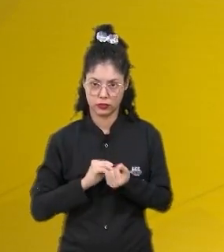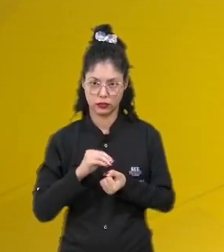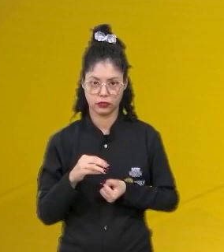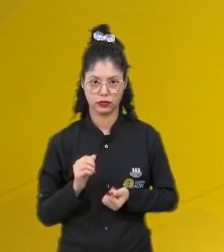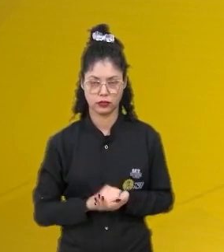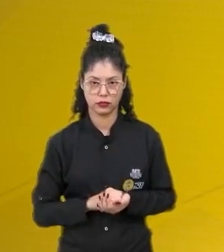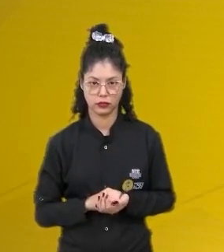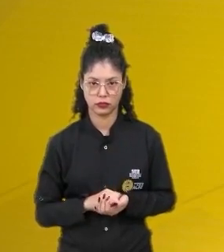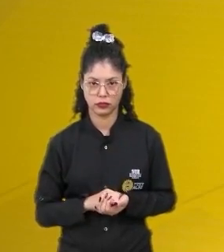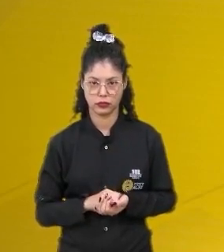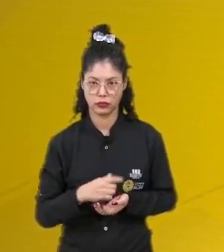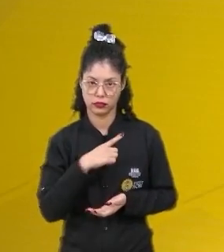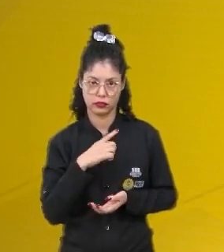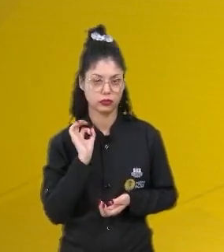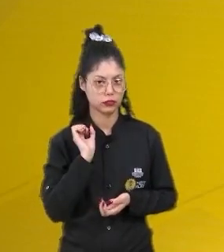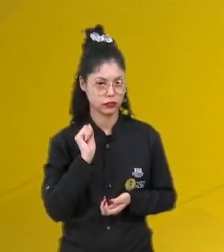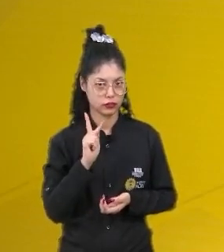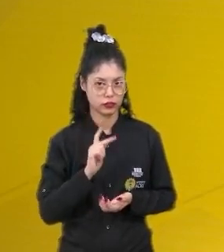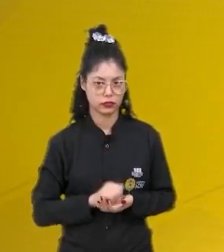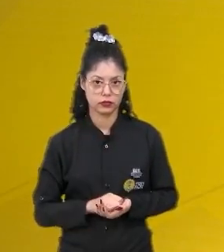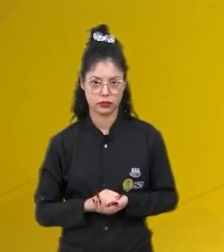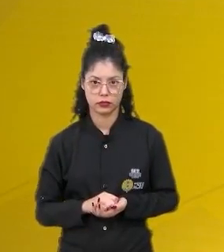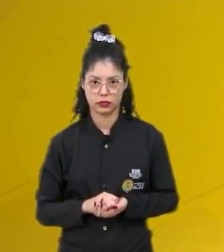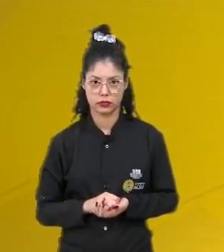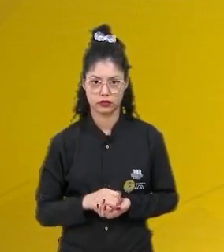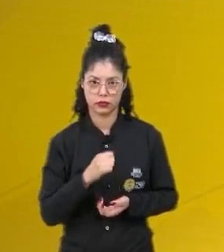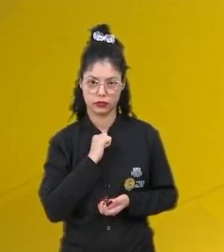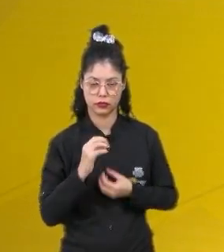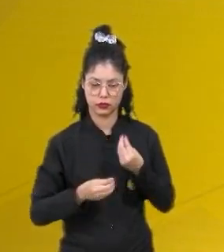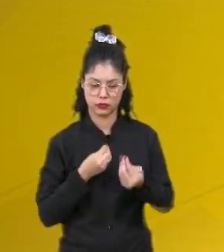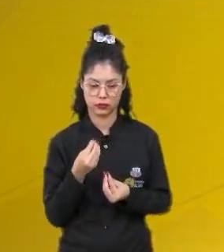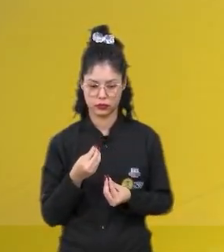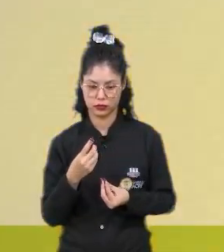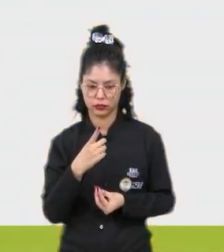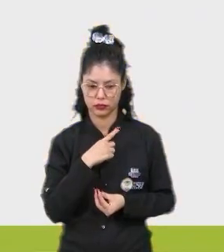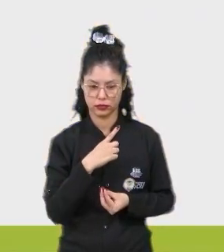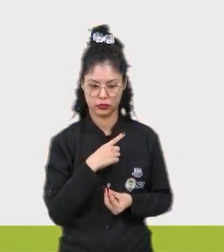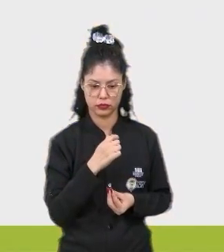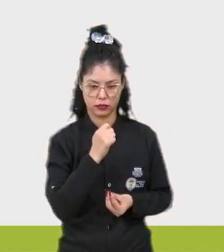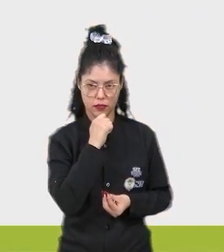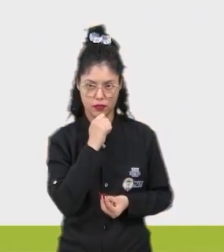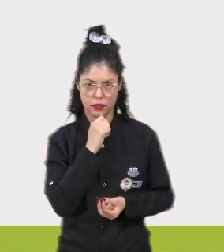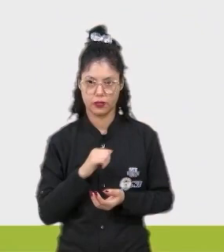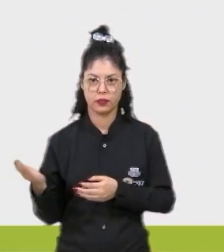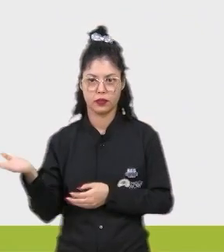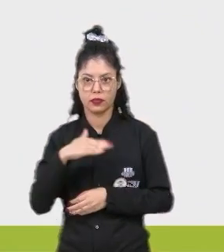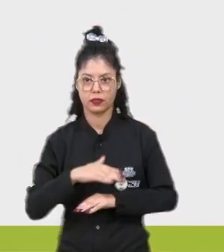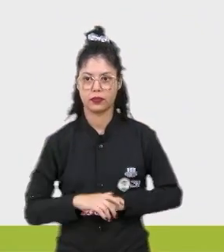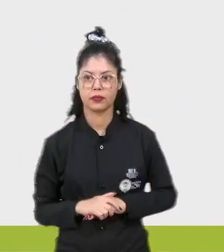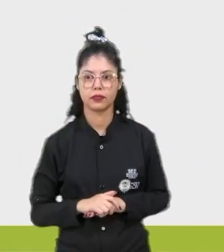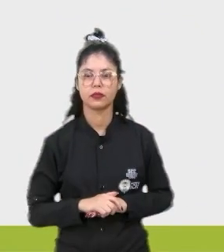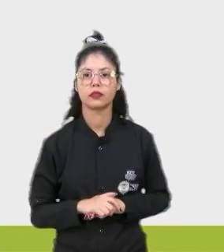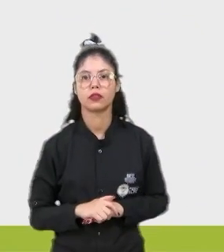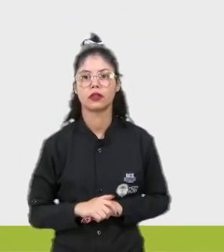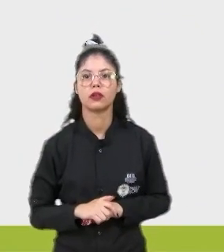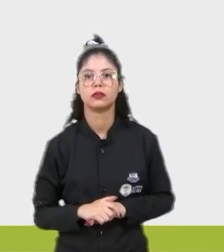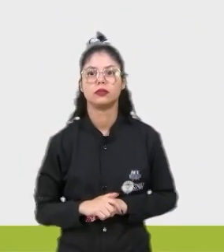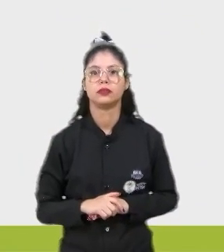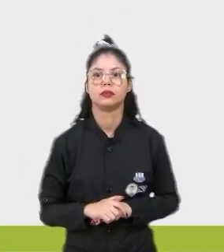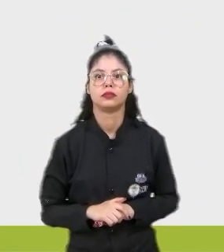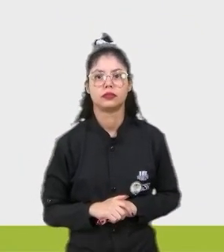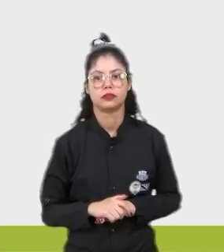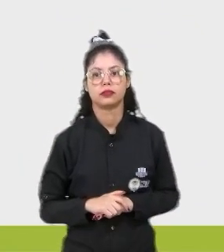o som vai se propagar, tá certo? Agora vamos ver como que isso é cobrado no Enem. E vem comigo e bora lá. Que